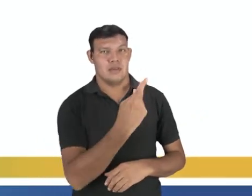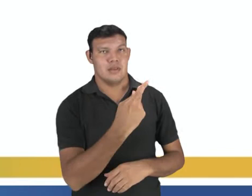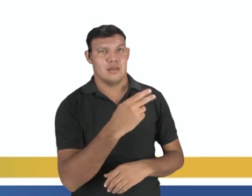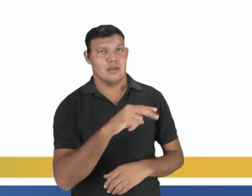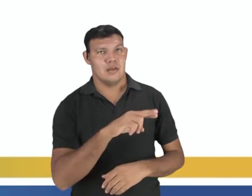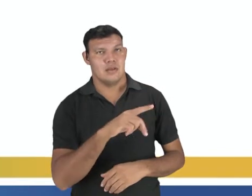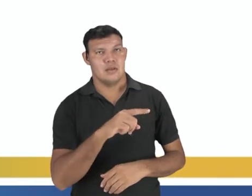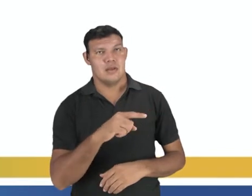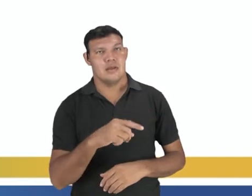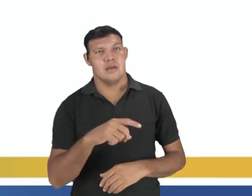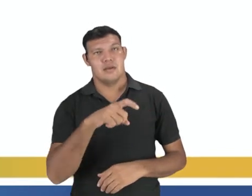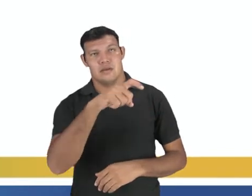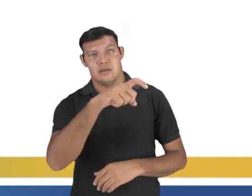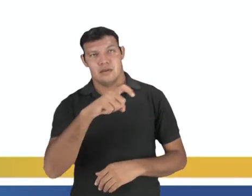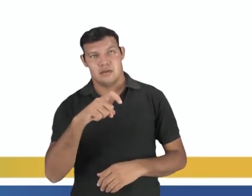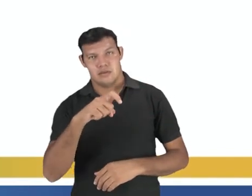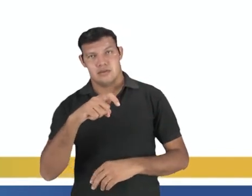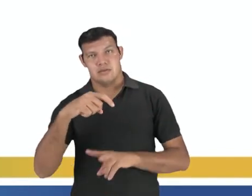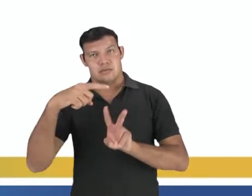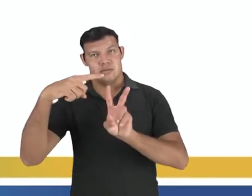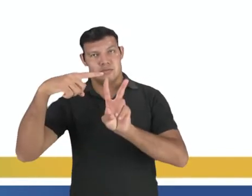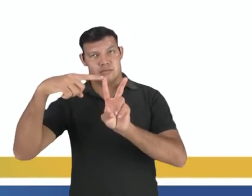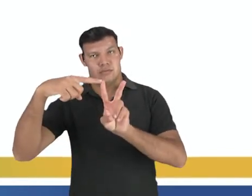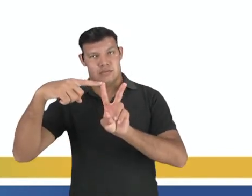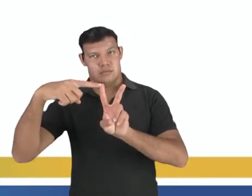h igual